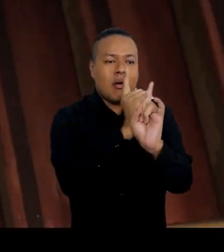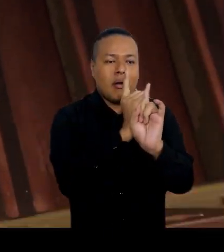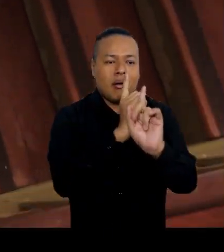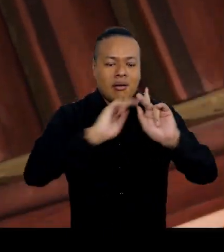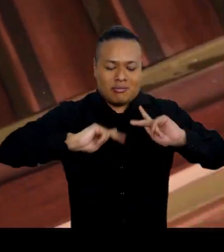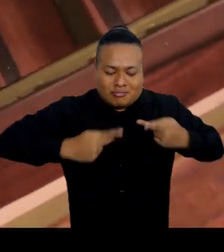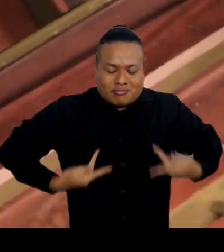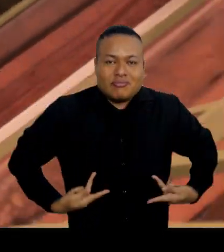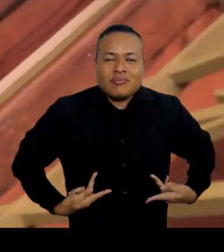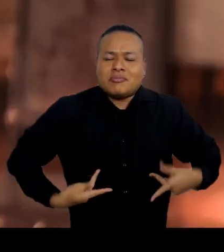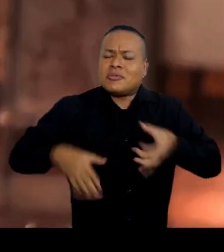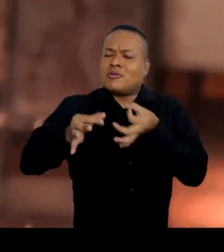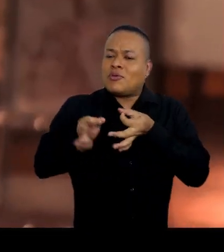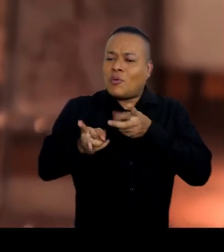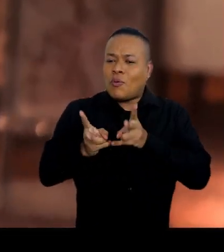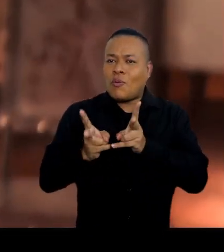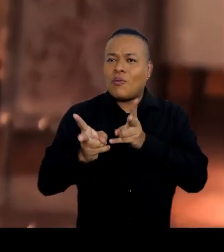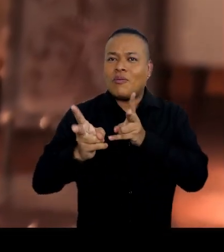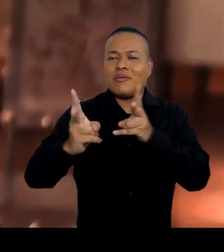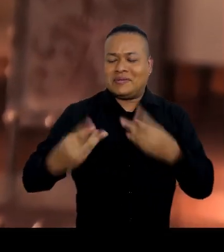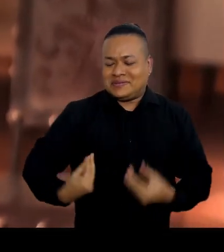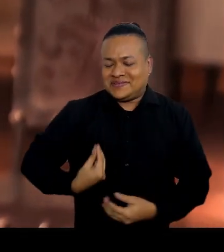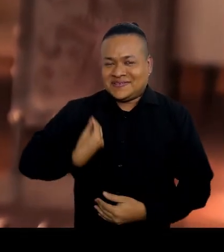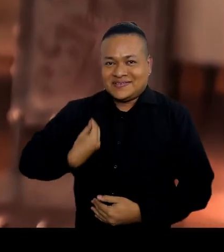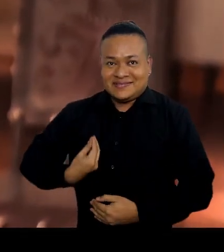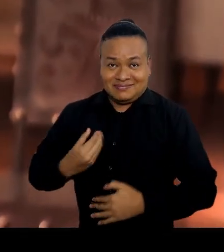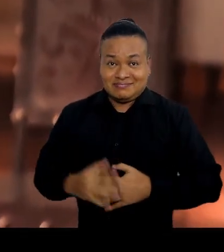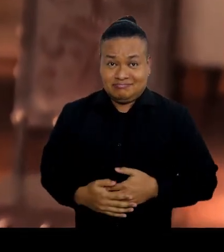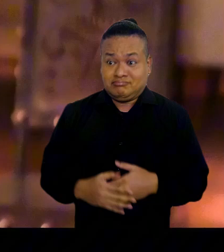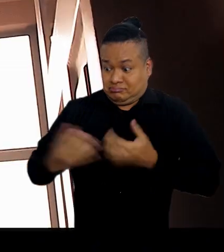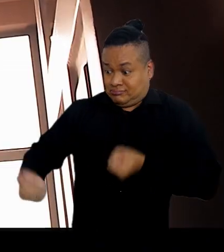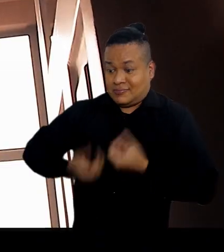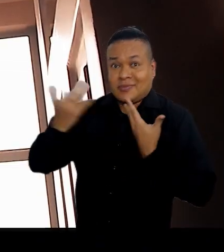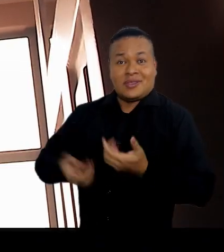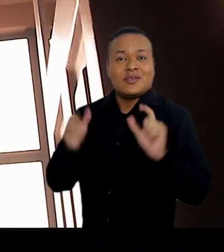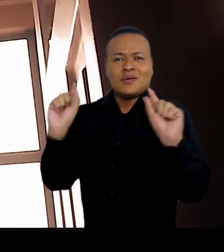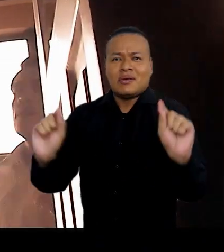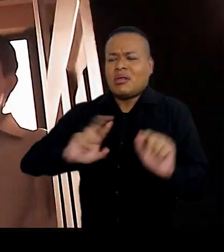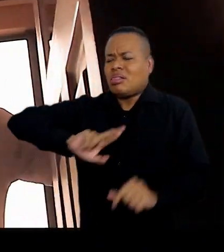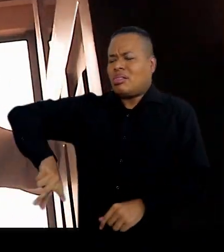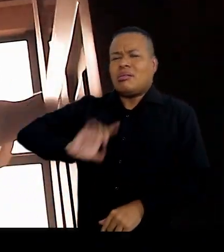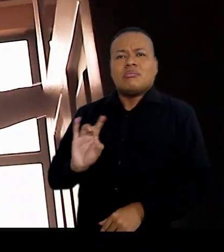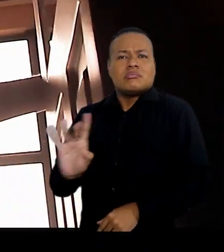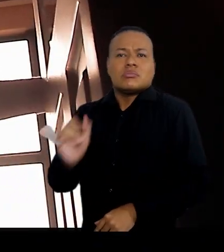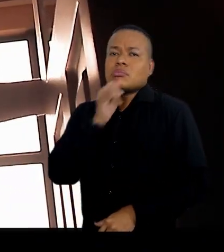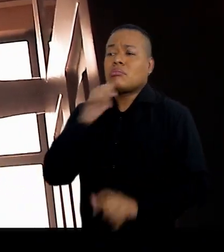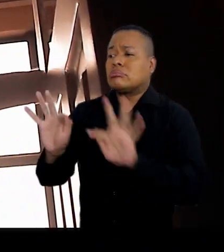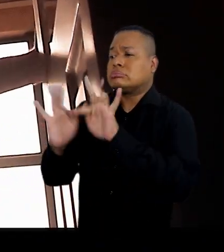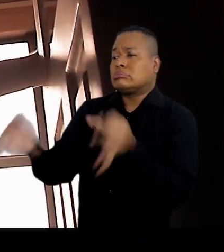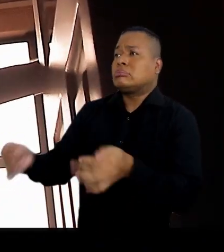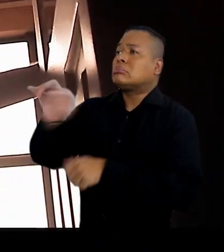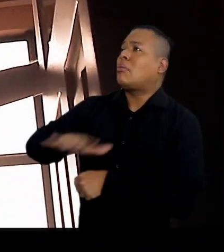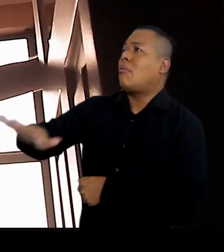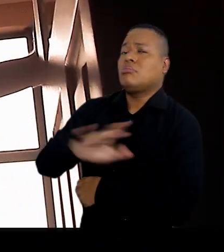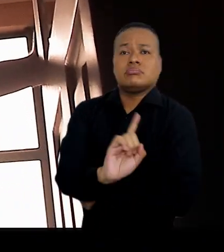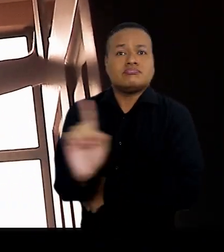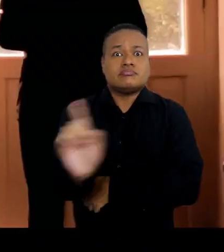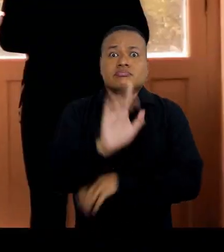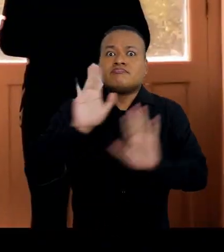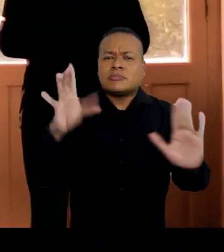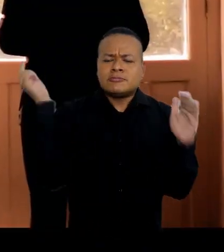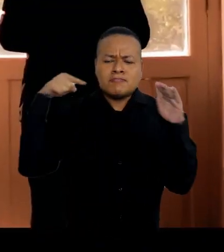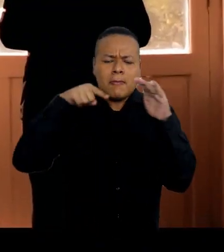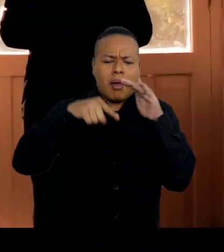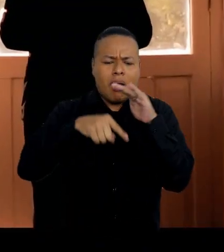se tornam extensão de sua existência. Sua poesia não era apenas uma descrição do ambiente, mas um